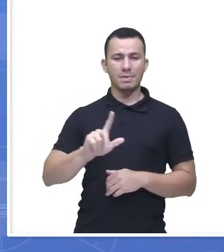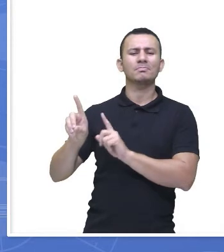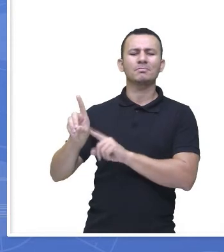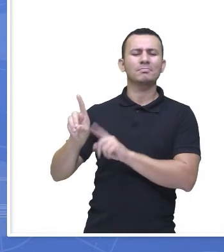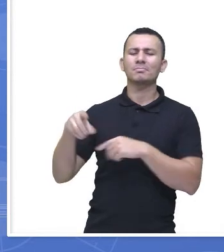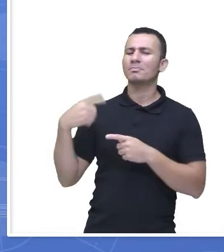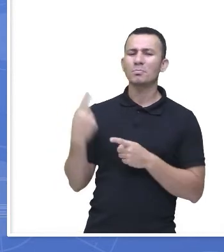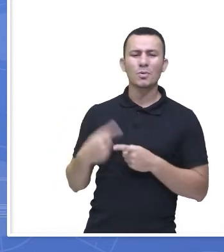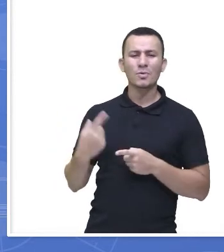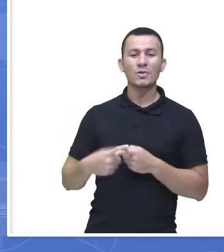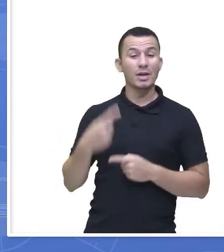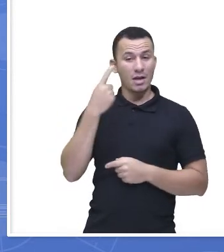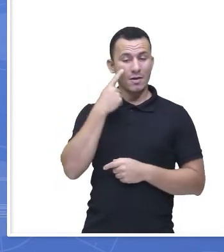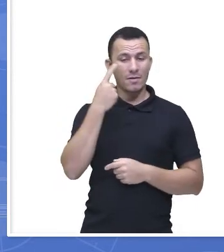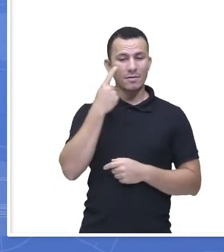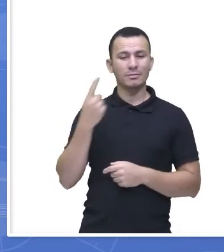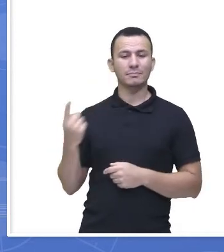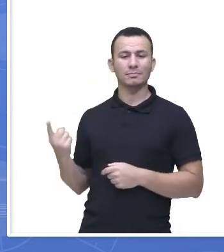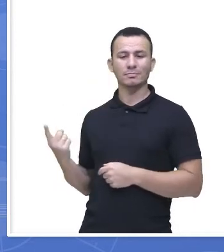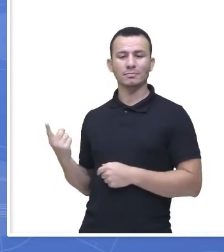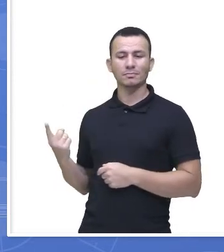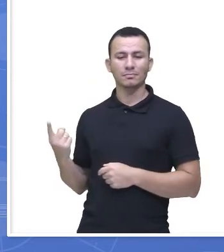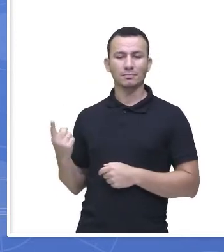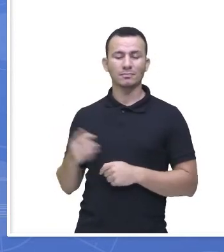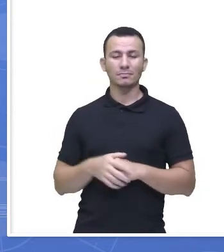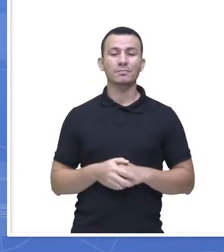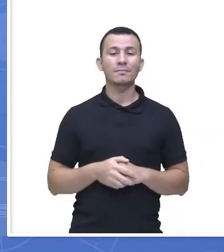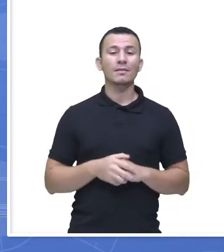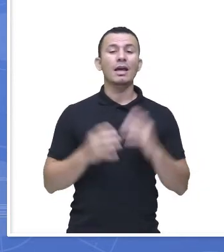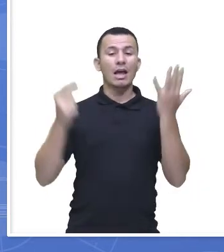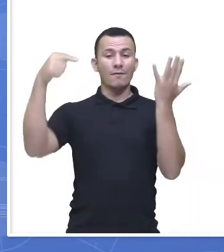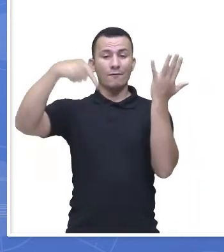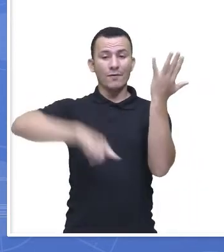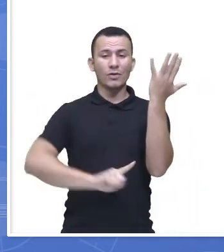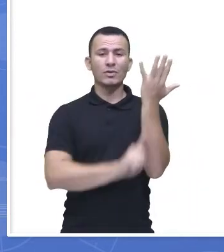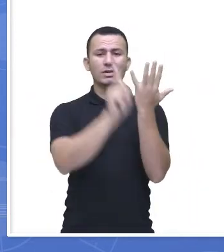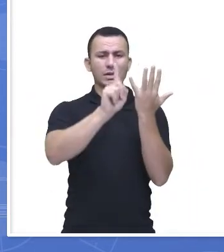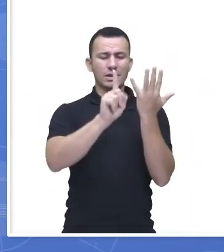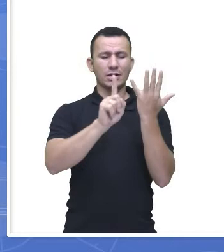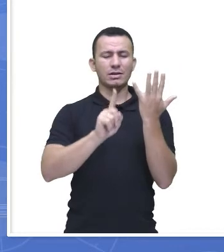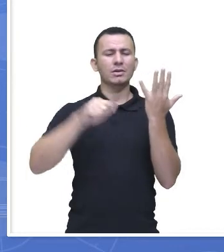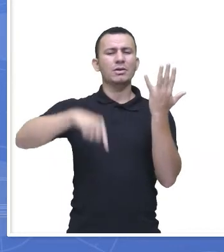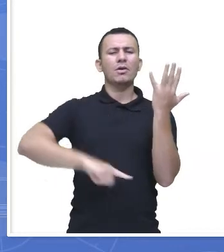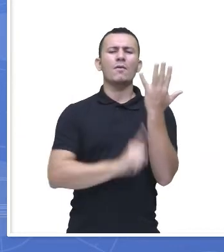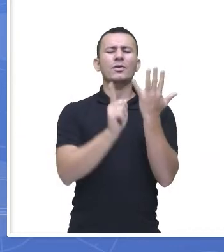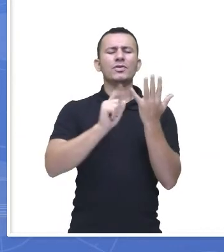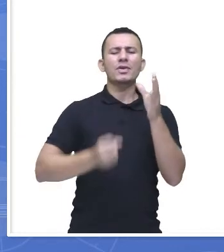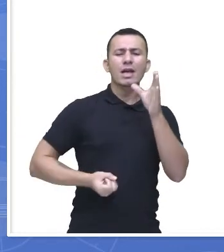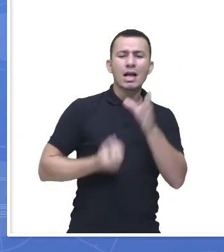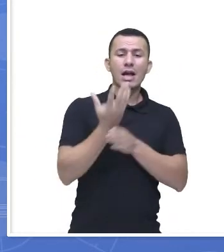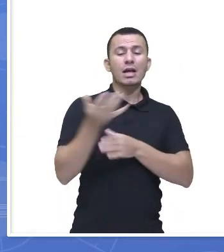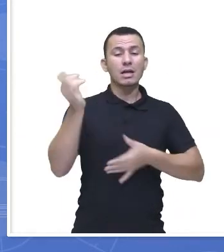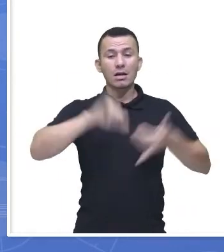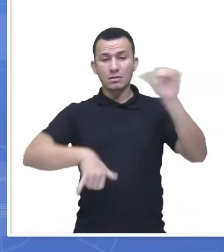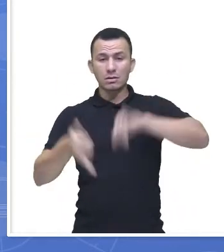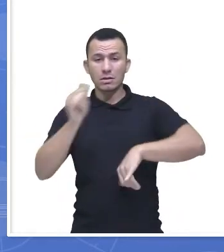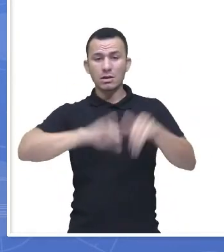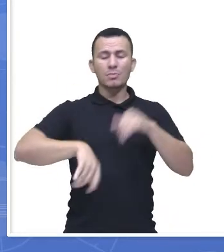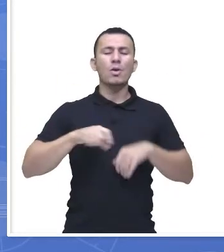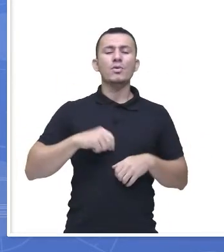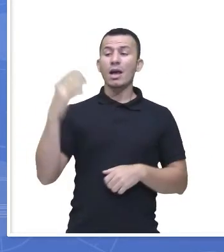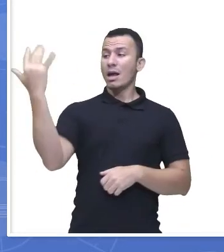não é verdade? A Yasmin, da Escola Estadual Pedro dos Santos, colocou letra B também.